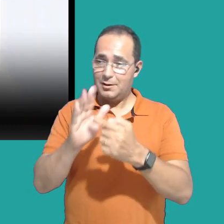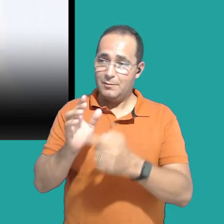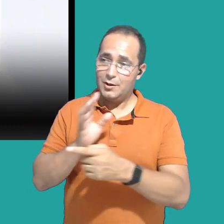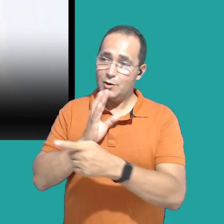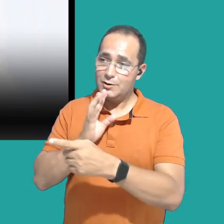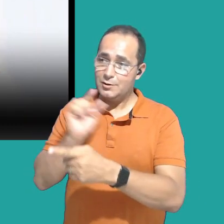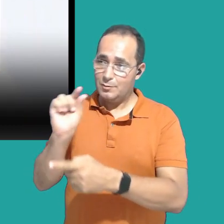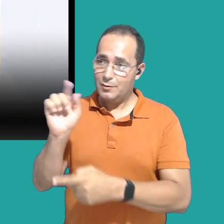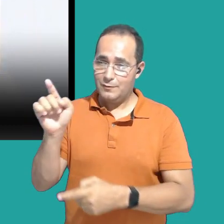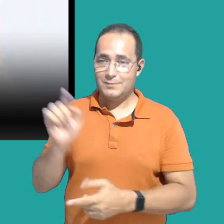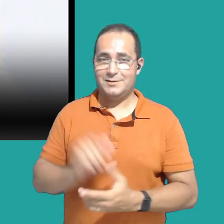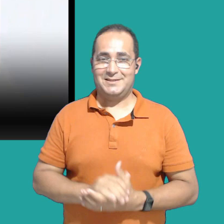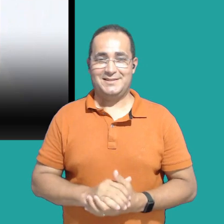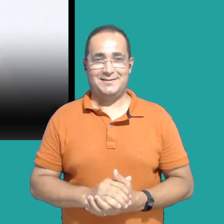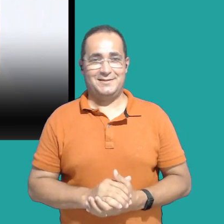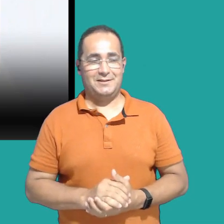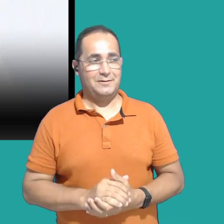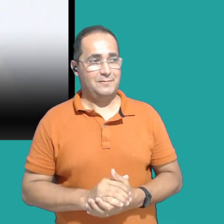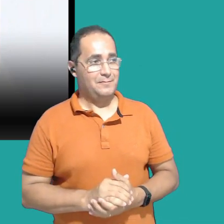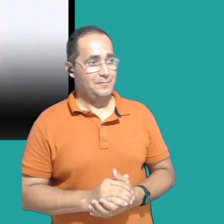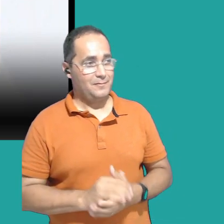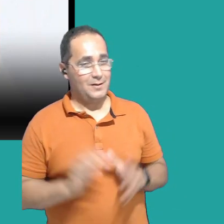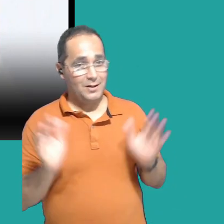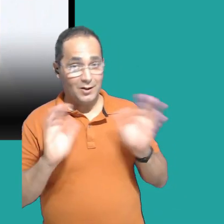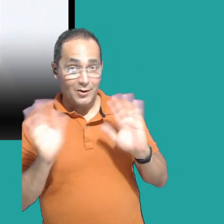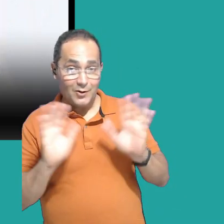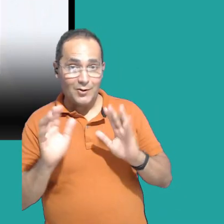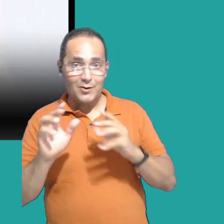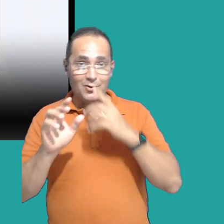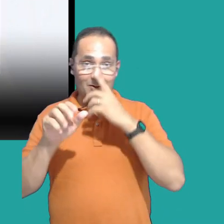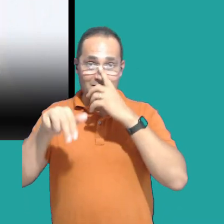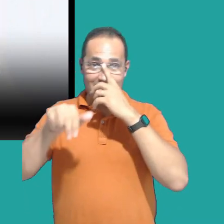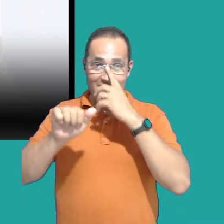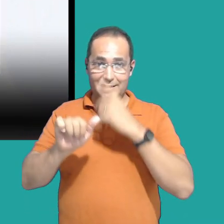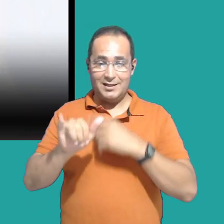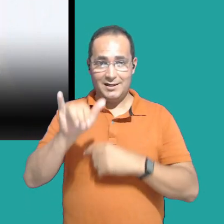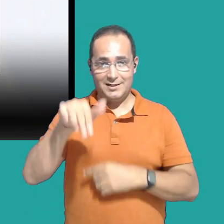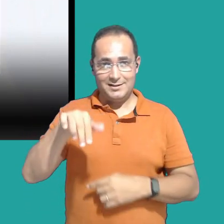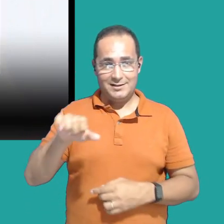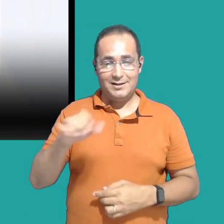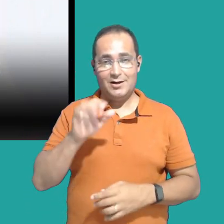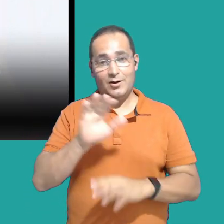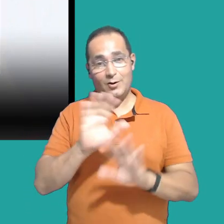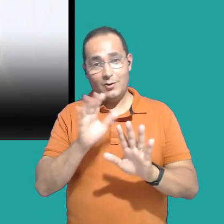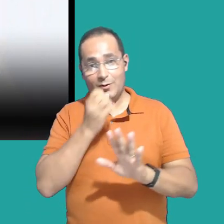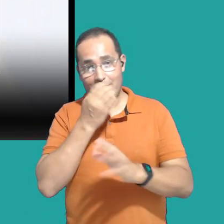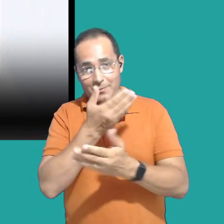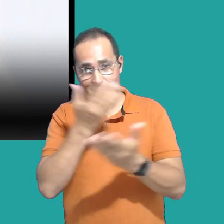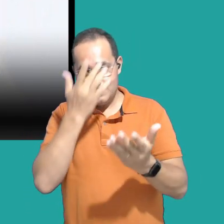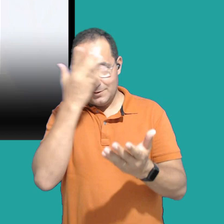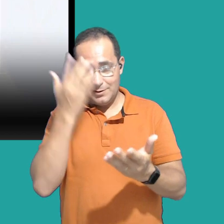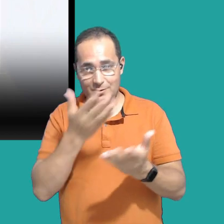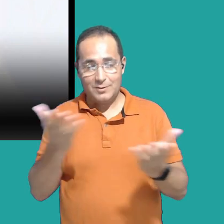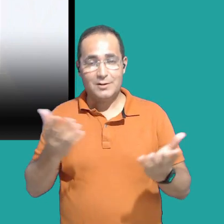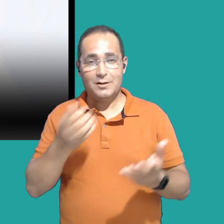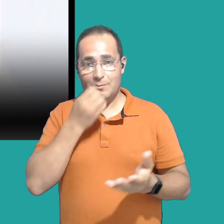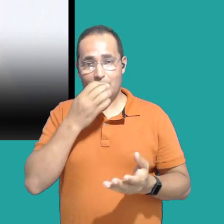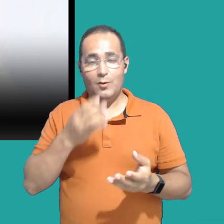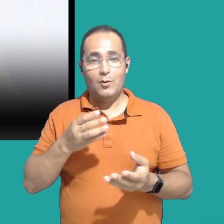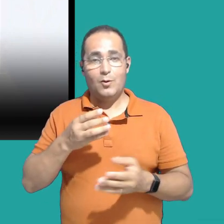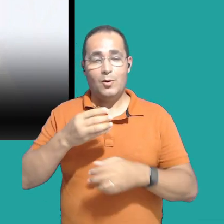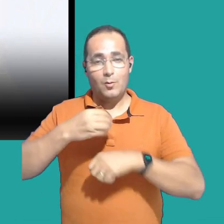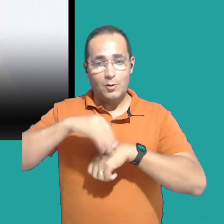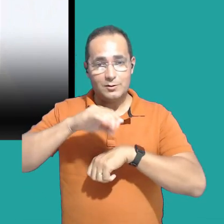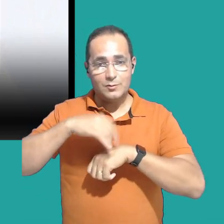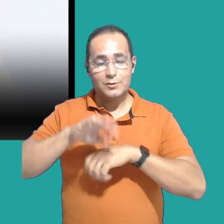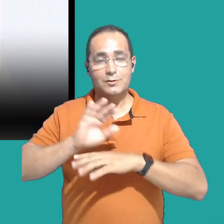você, para se apresentar, para o pessoal te conhecer um pouco. Oi, Daiane. Oi, pessoal. É um prazer muito